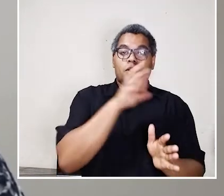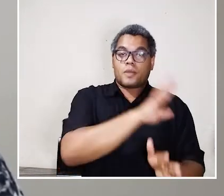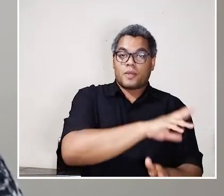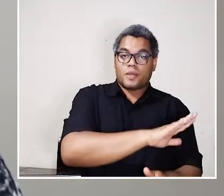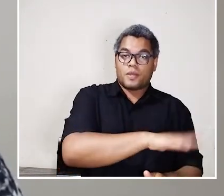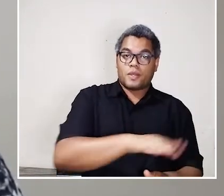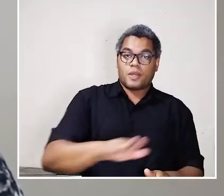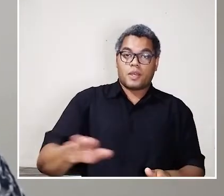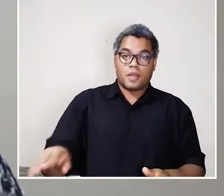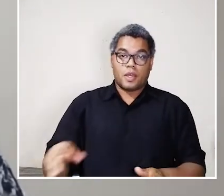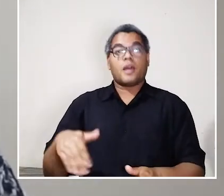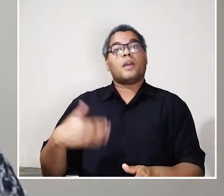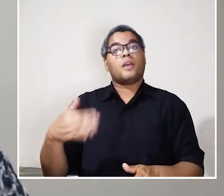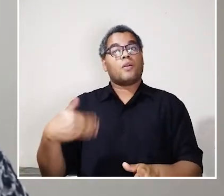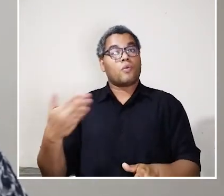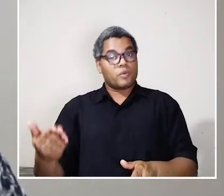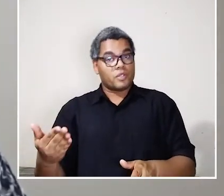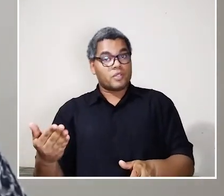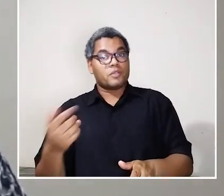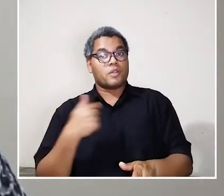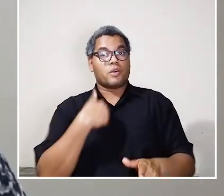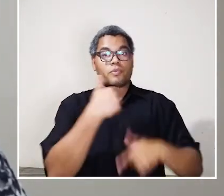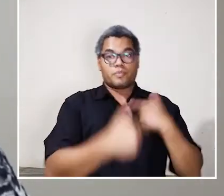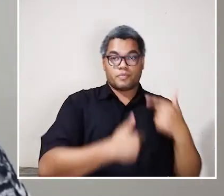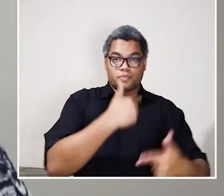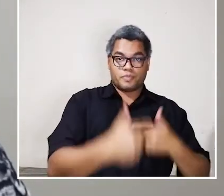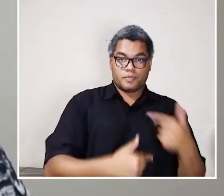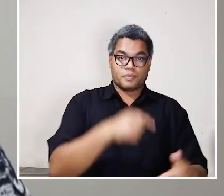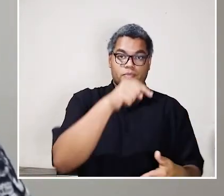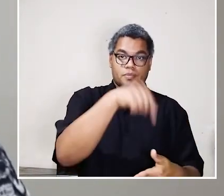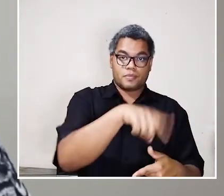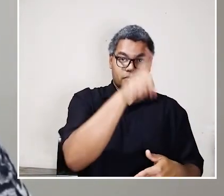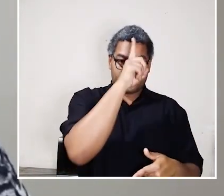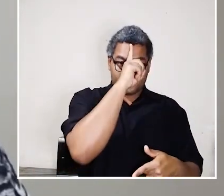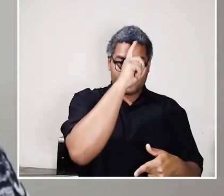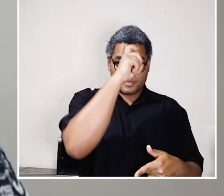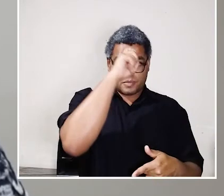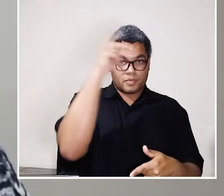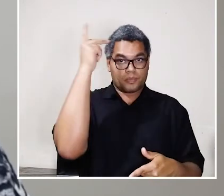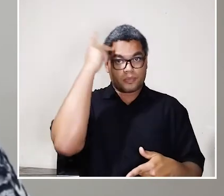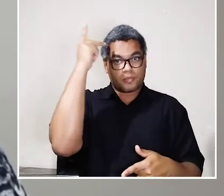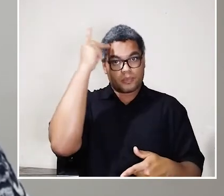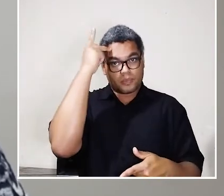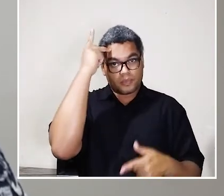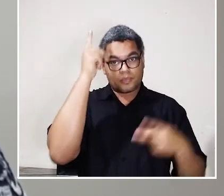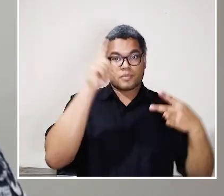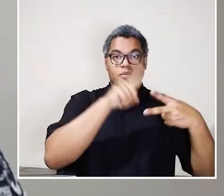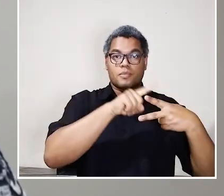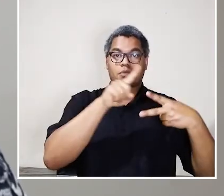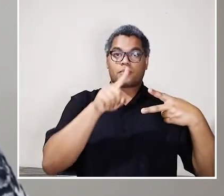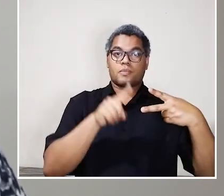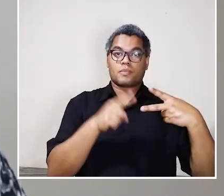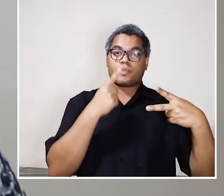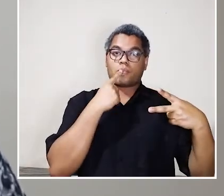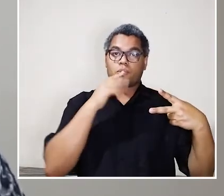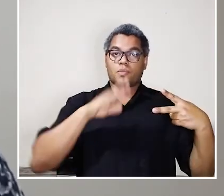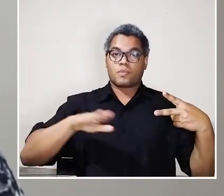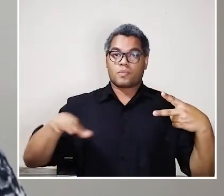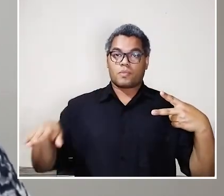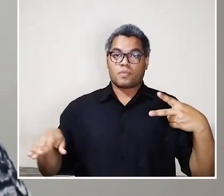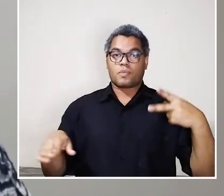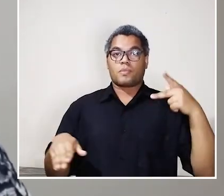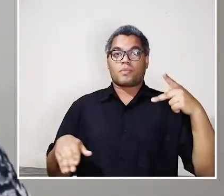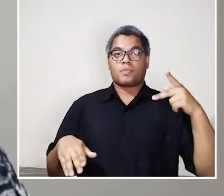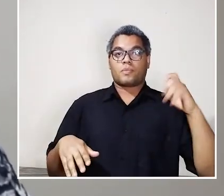das Clínicas, enquanto eu era capelã naquele hospital. Mas eu quero destacar duas pessoas dentre esses